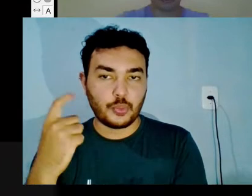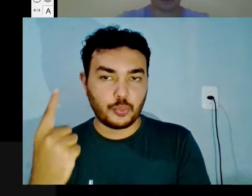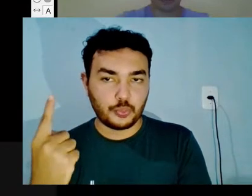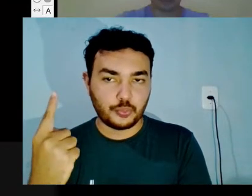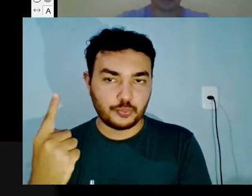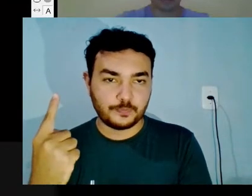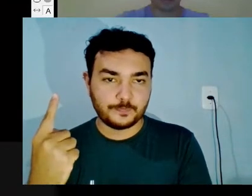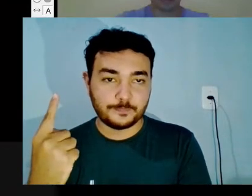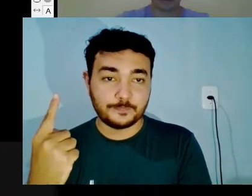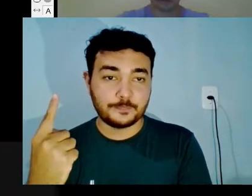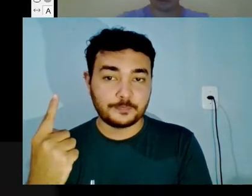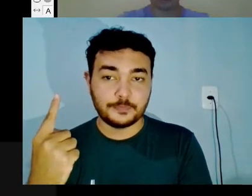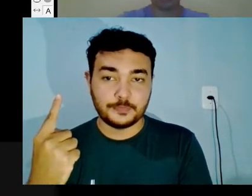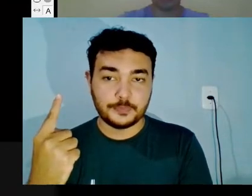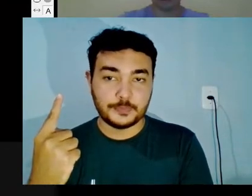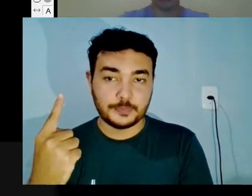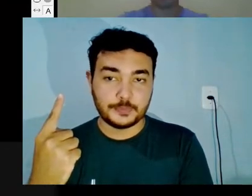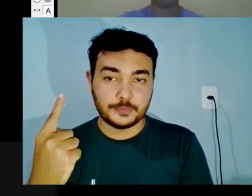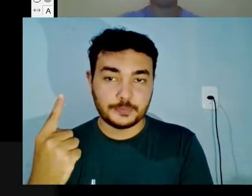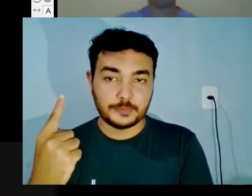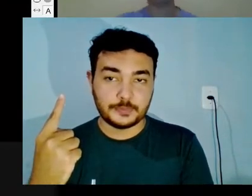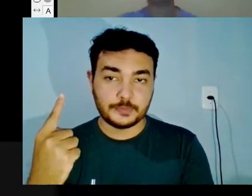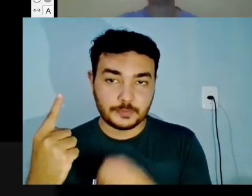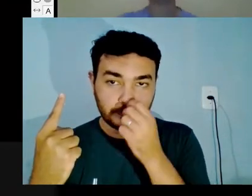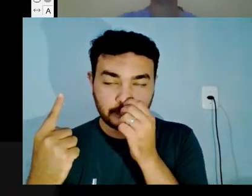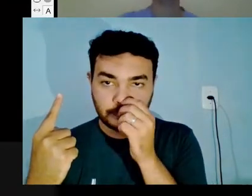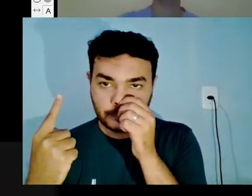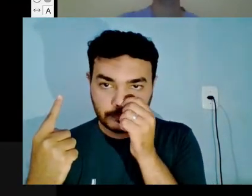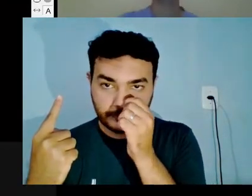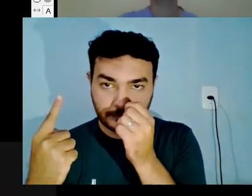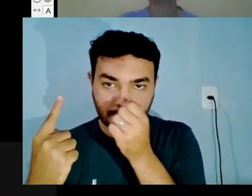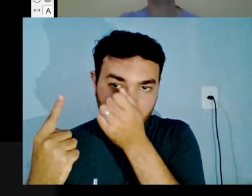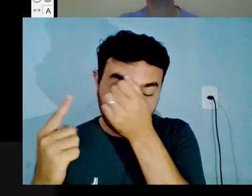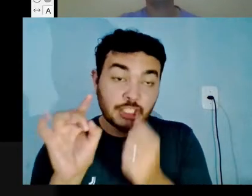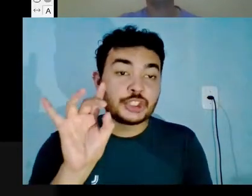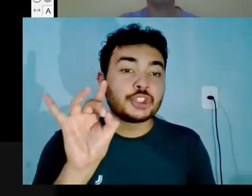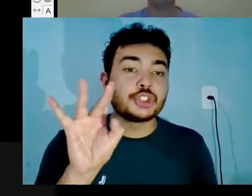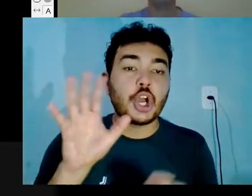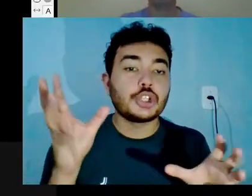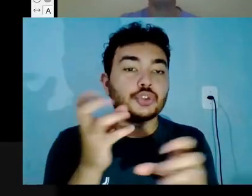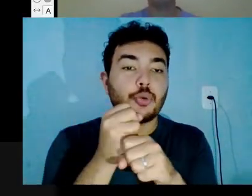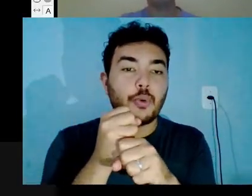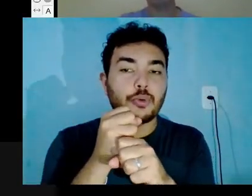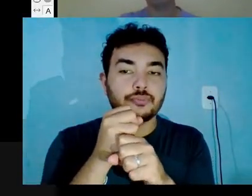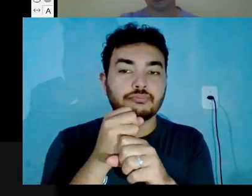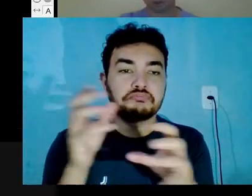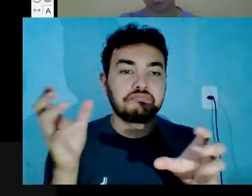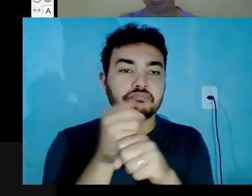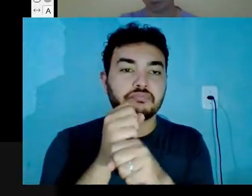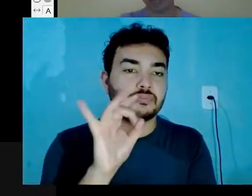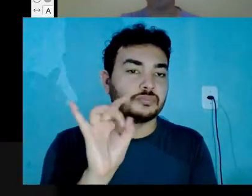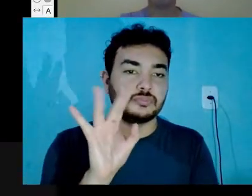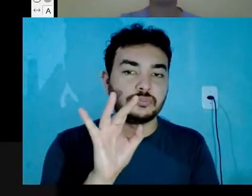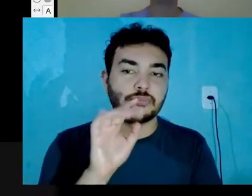naquela primeira equação que eu estudei, que a gente estudou, a proposição deles, eles apenas somaram a função de onda do elétron no átomo A1, no